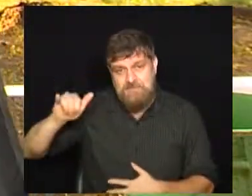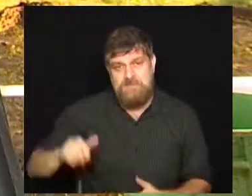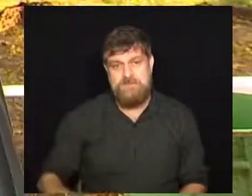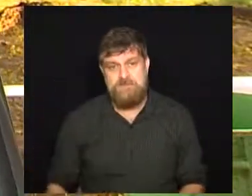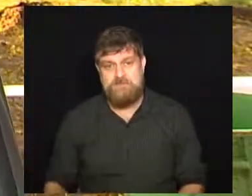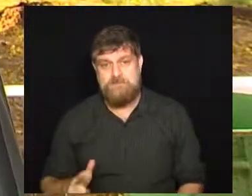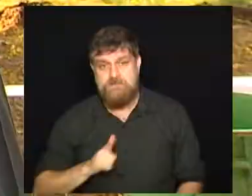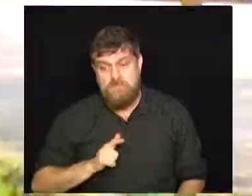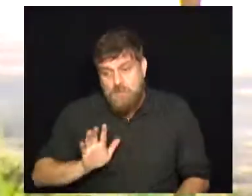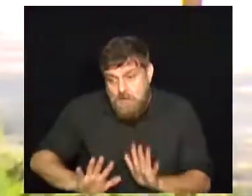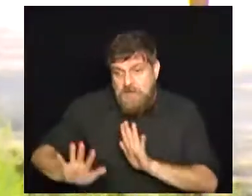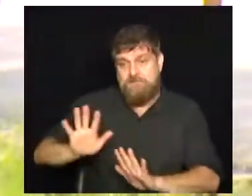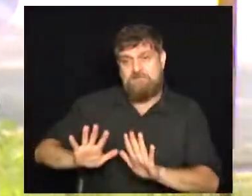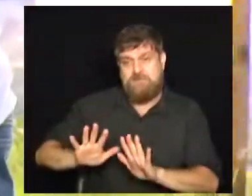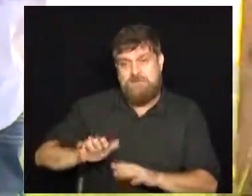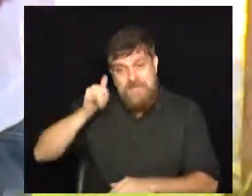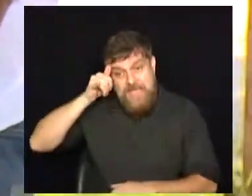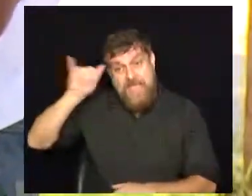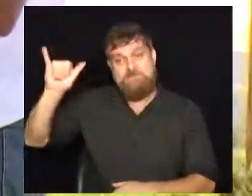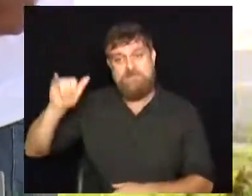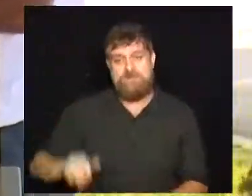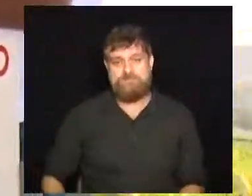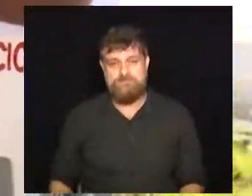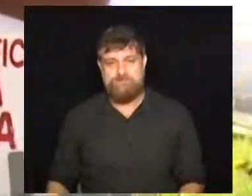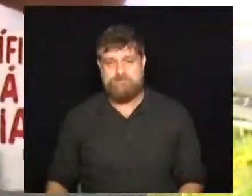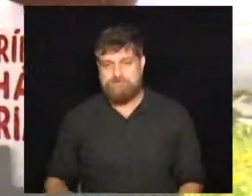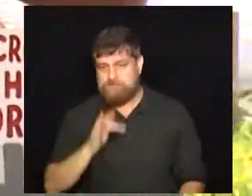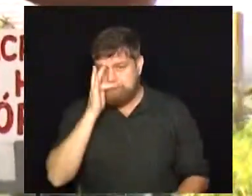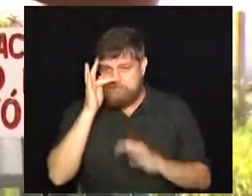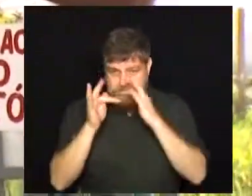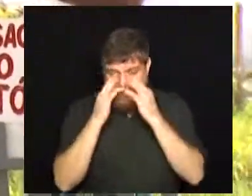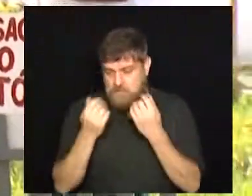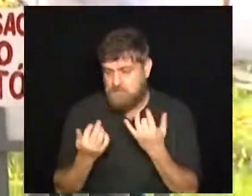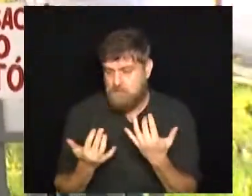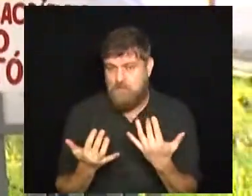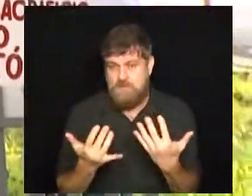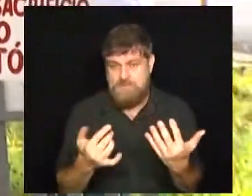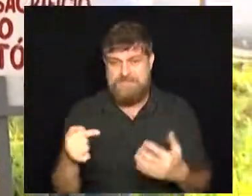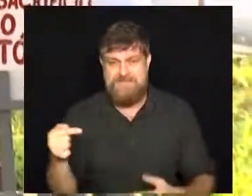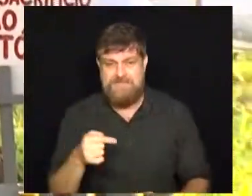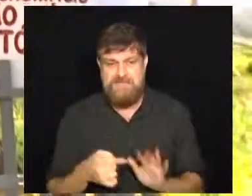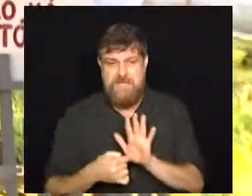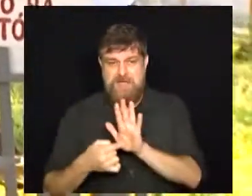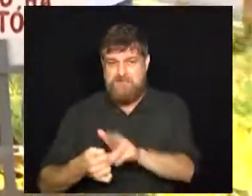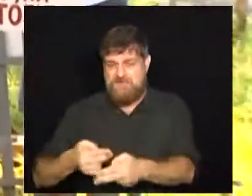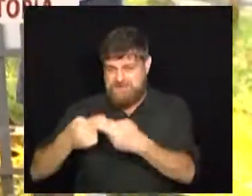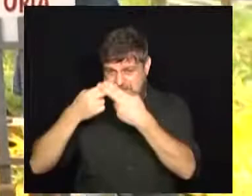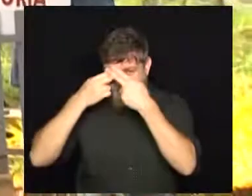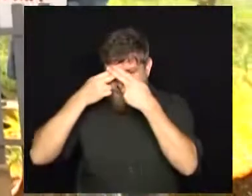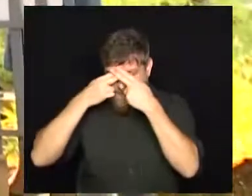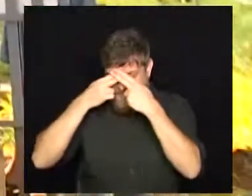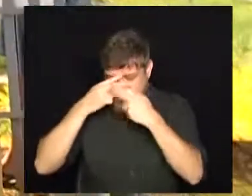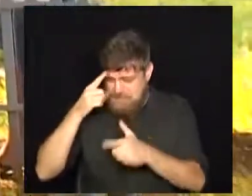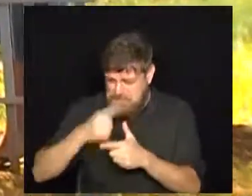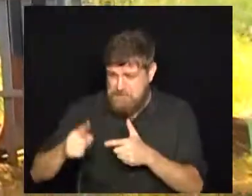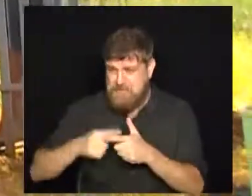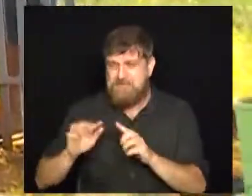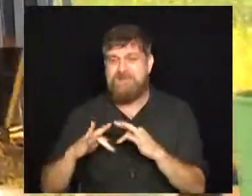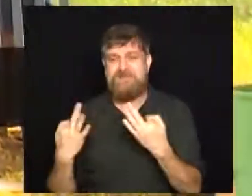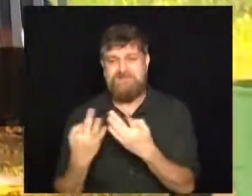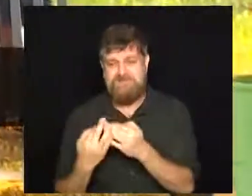com a prevenção. O jardim, infelizmente, não traduz apenas o drama enfrentado pela família do seu